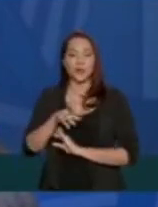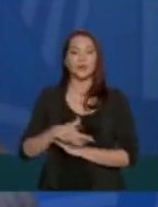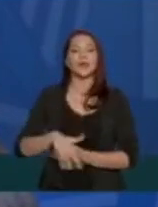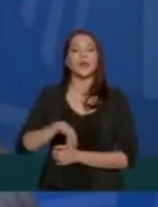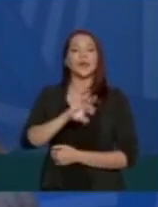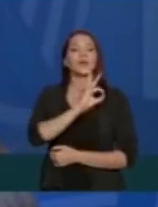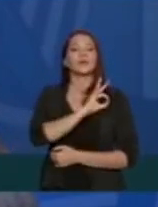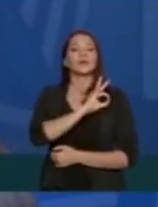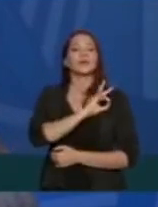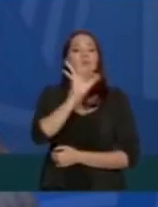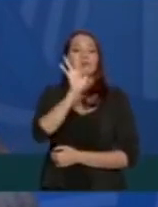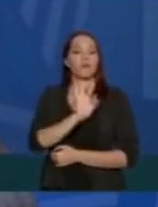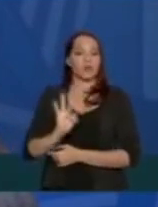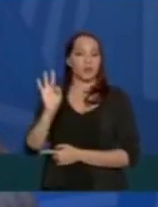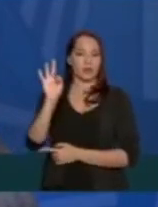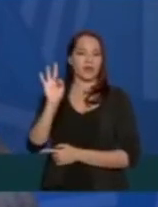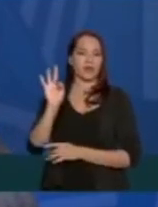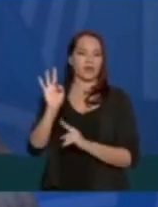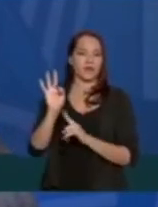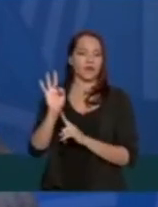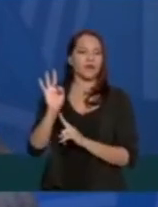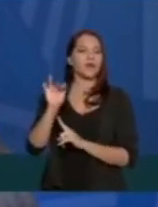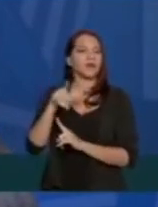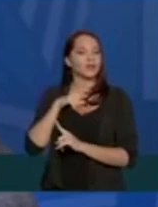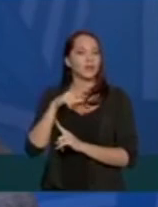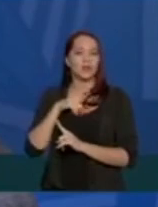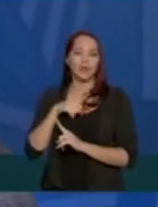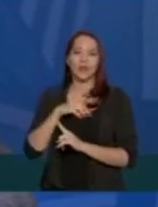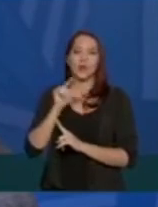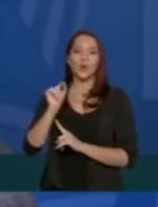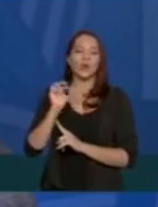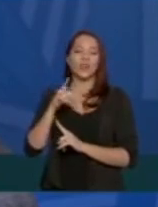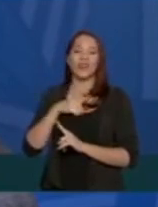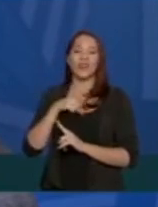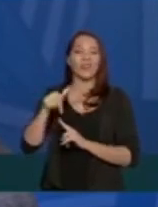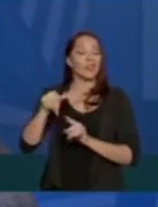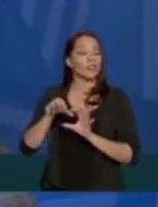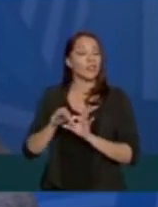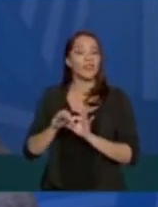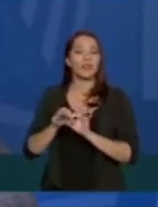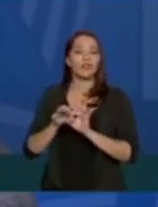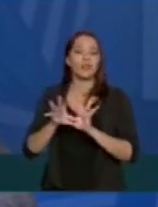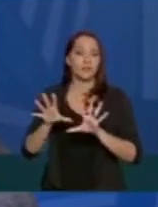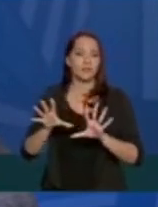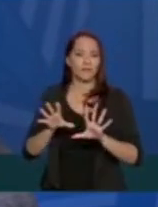Polícia Federal tem total independência.